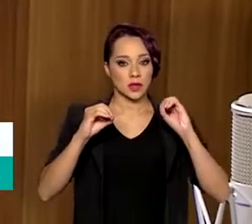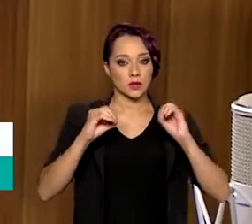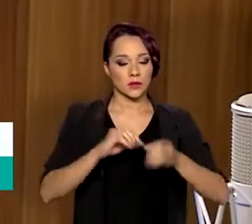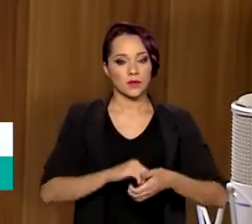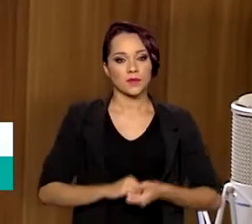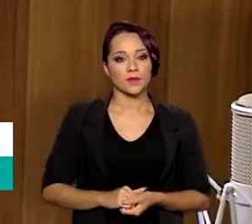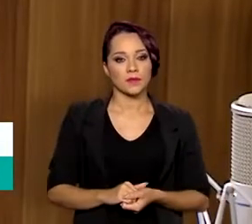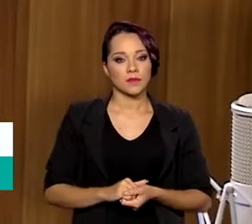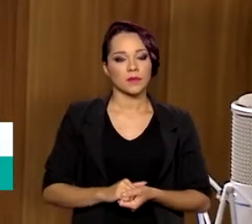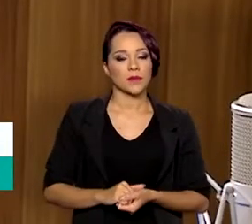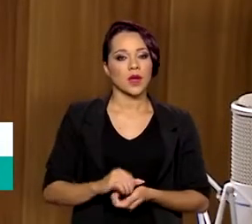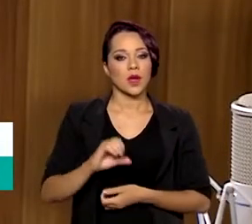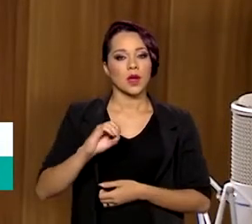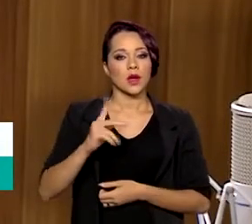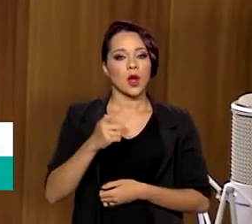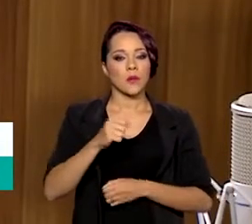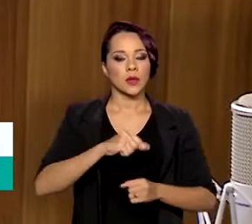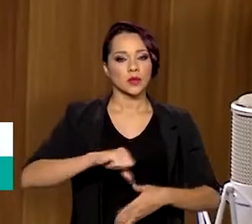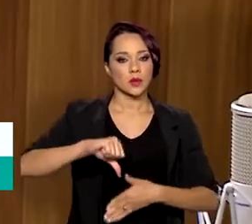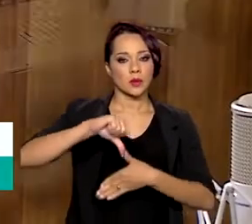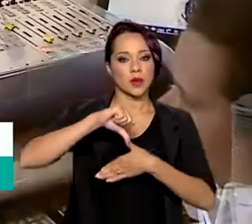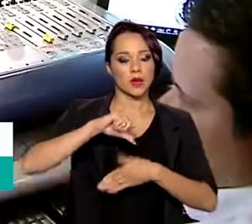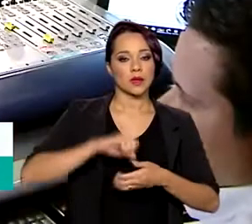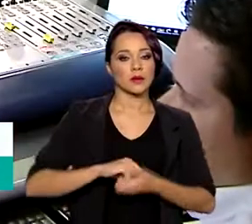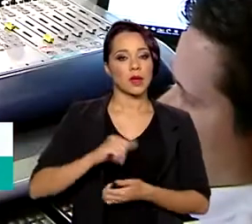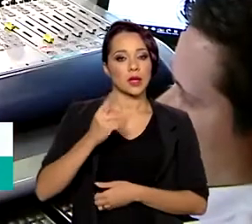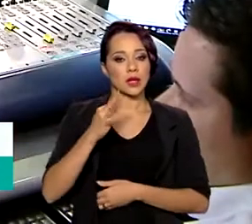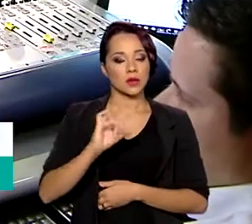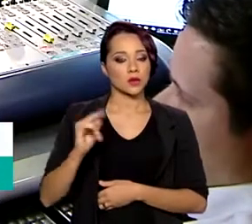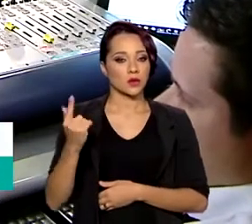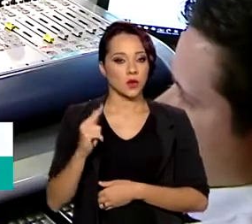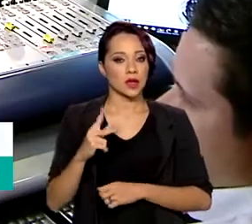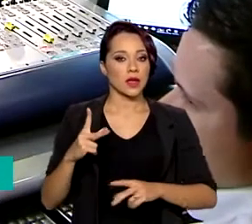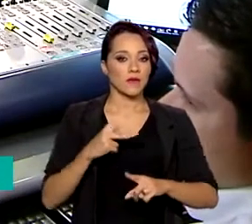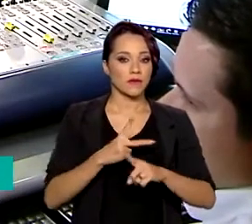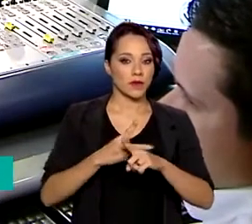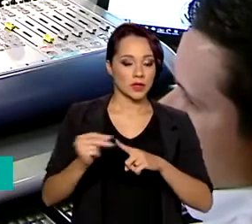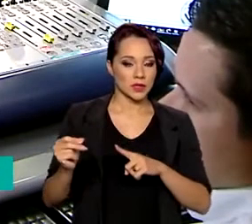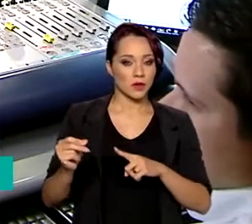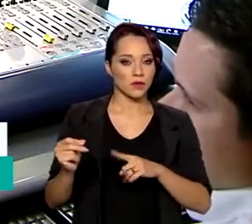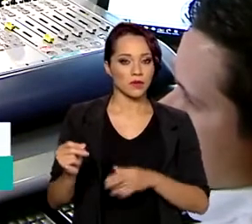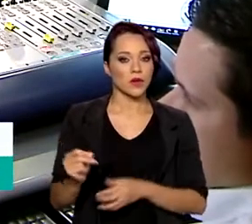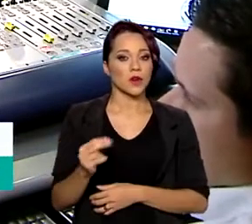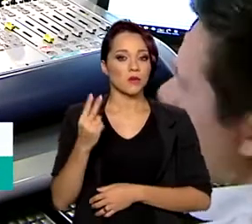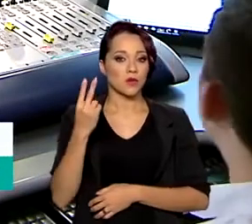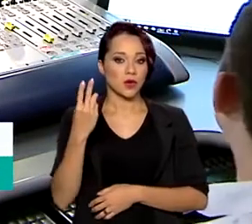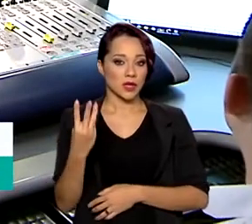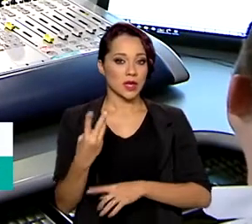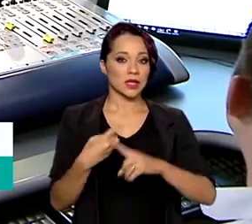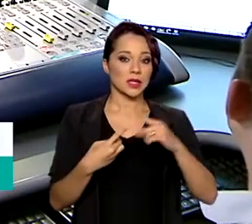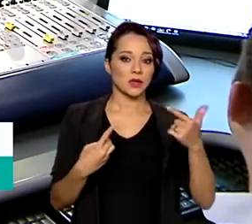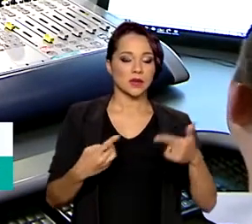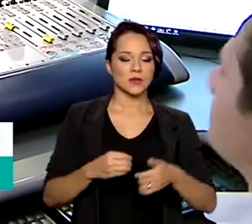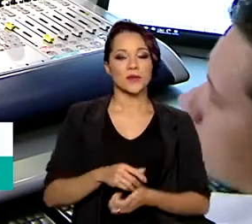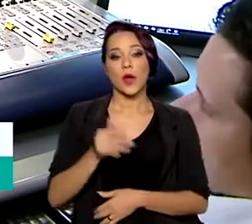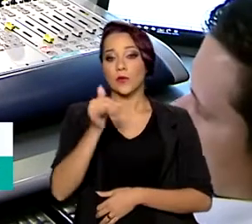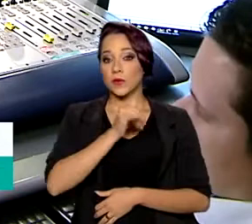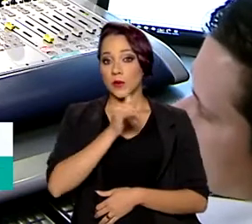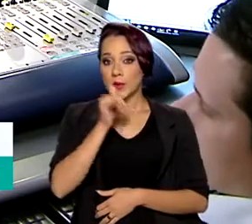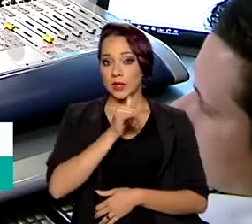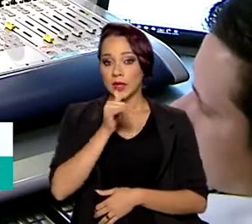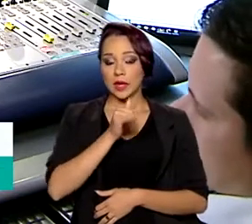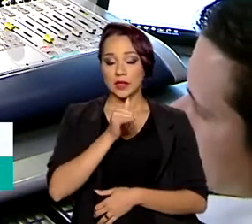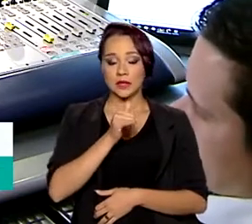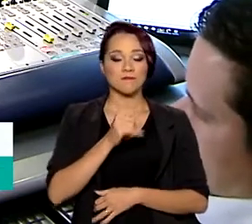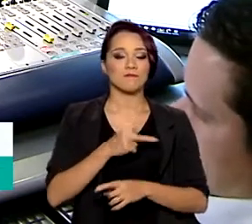na Colômbia. Copa Sul-Americana, o Atlético Goianiense venceu Defensa e Justiça por 3-2. O Fluminense